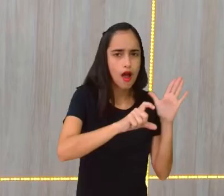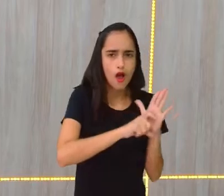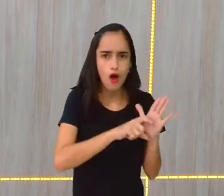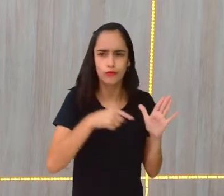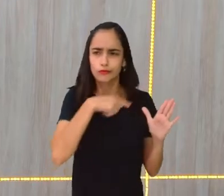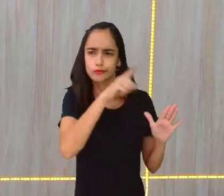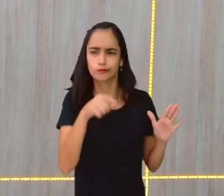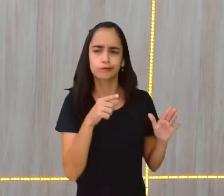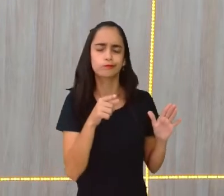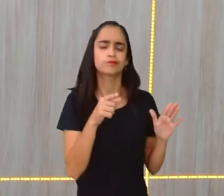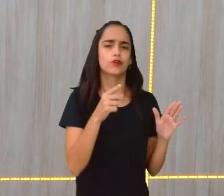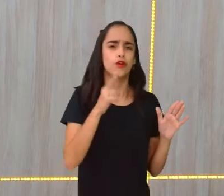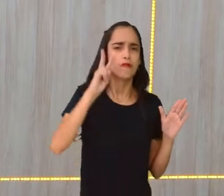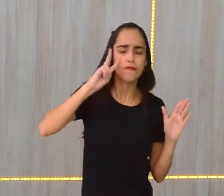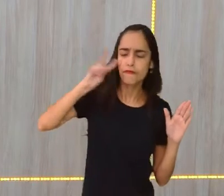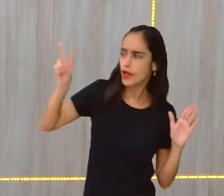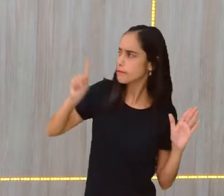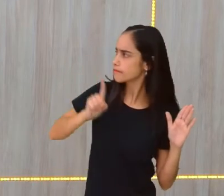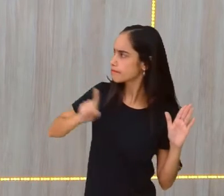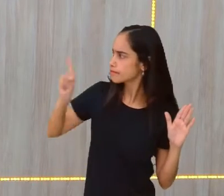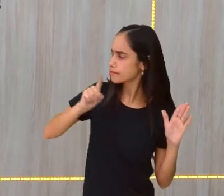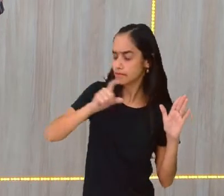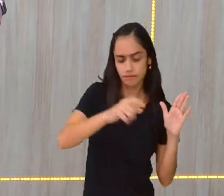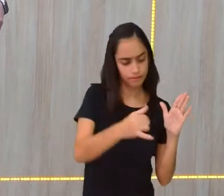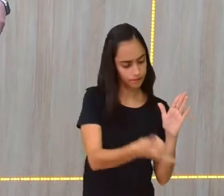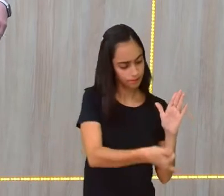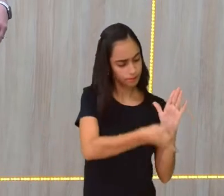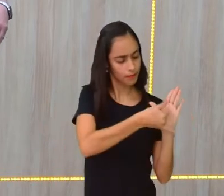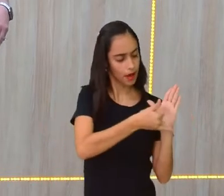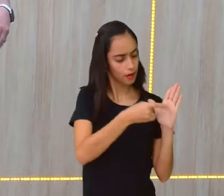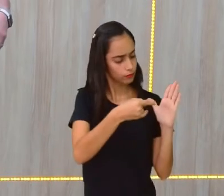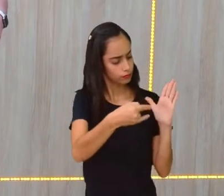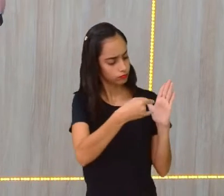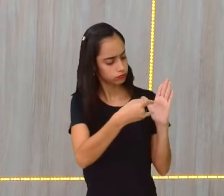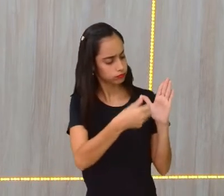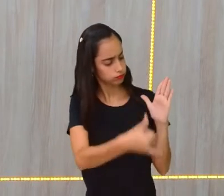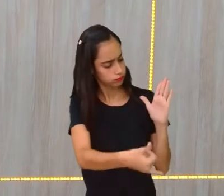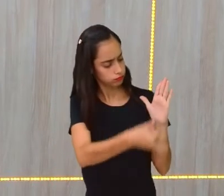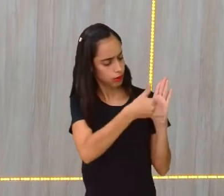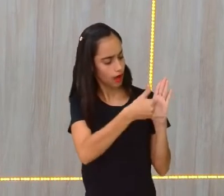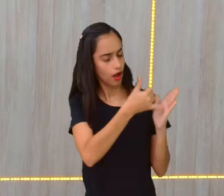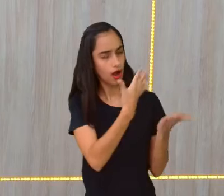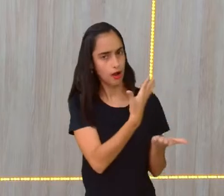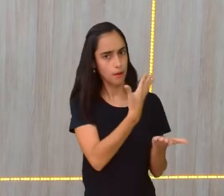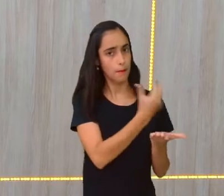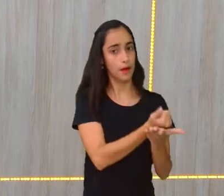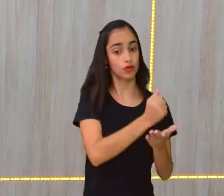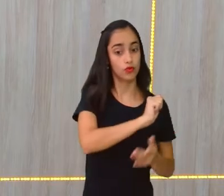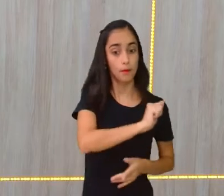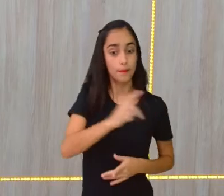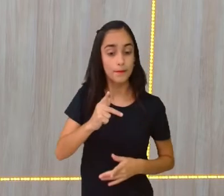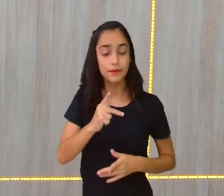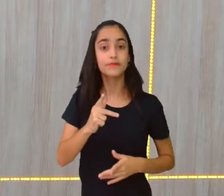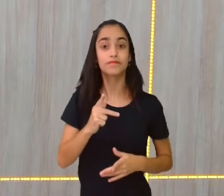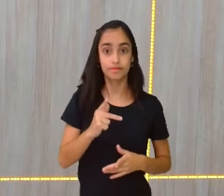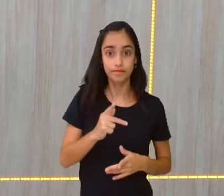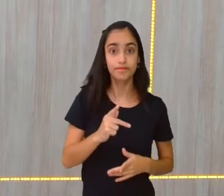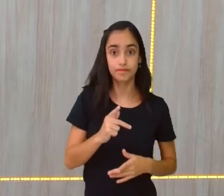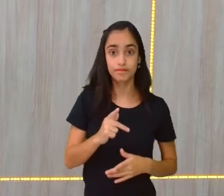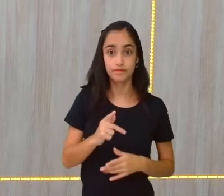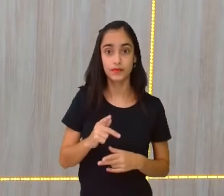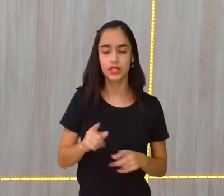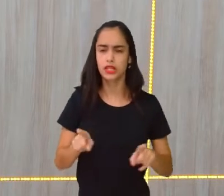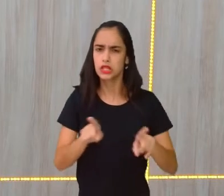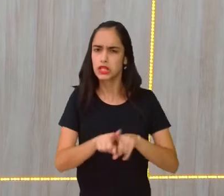tela, vocês têm como baixar. Então, quem não baixou ainda, baixa aí o seu aplicativo, vê essa questão aí,